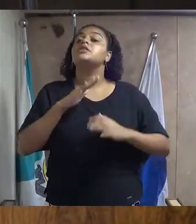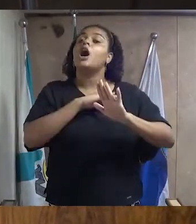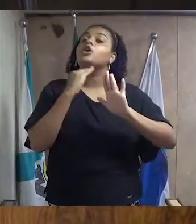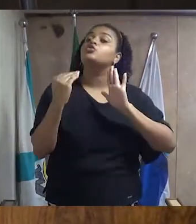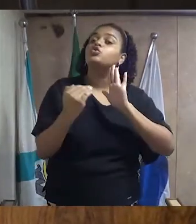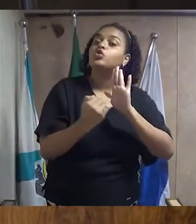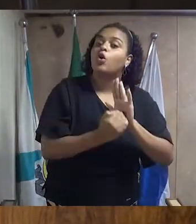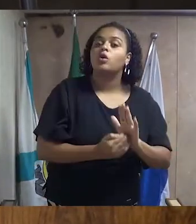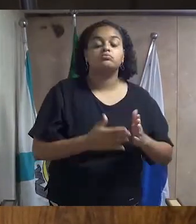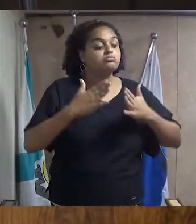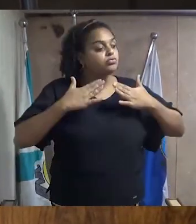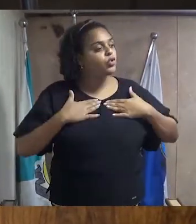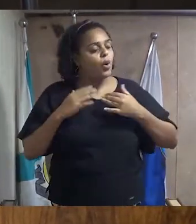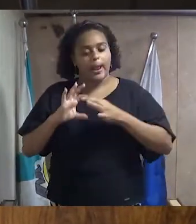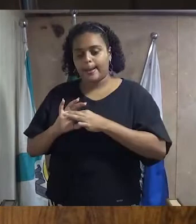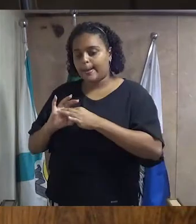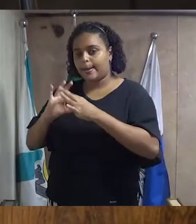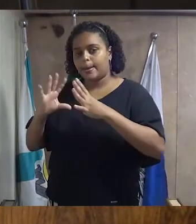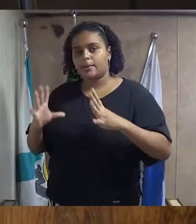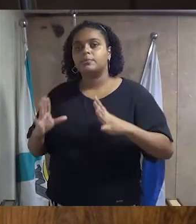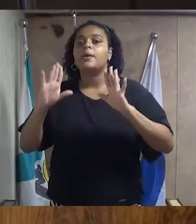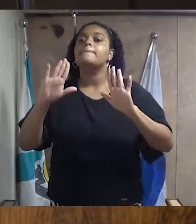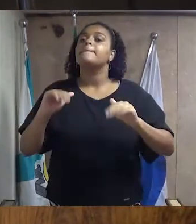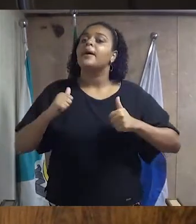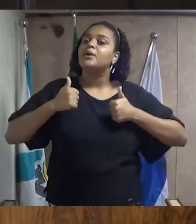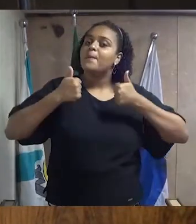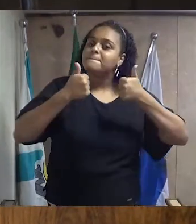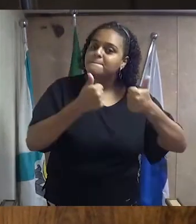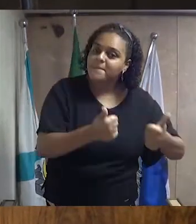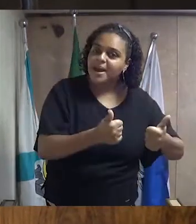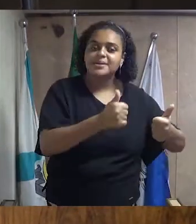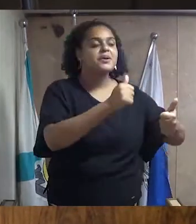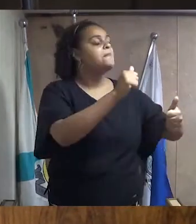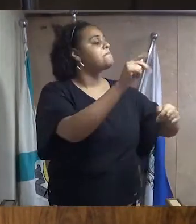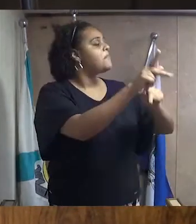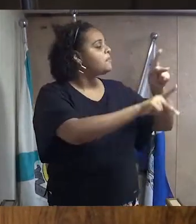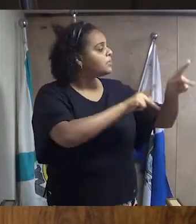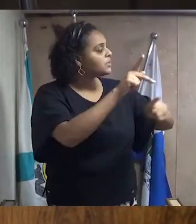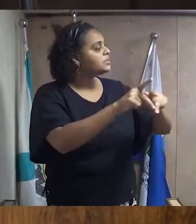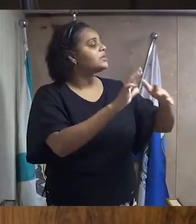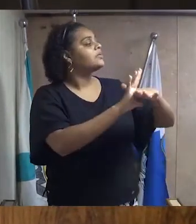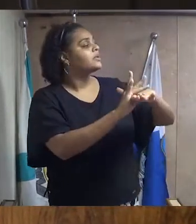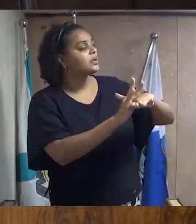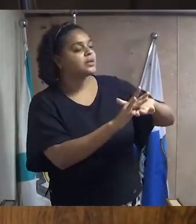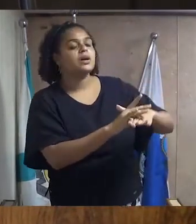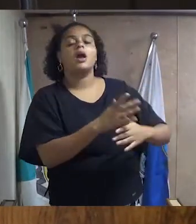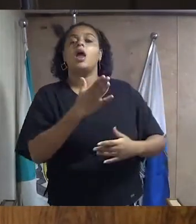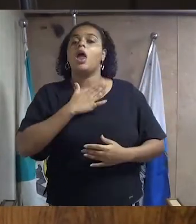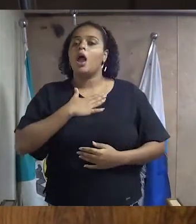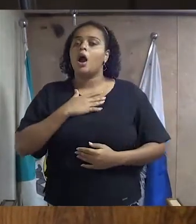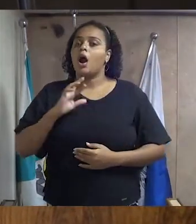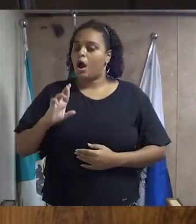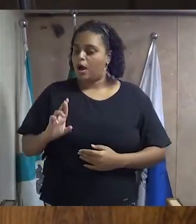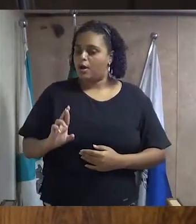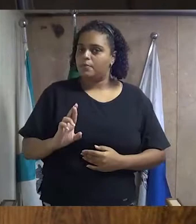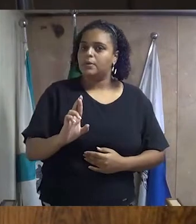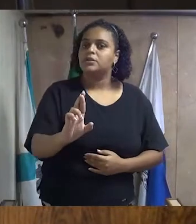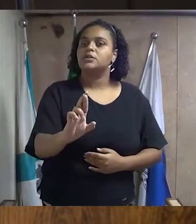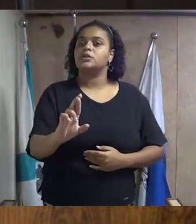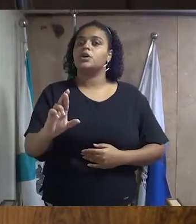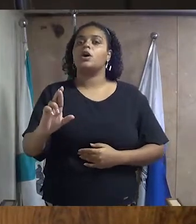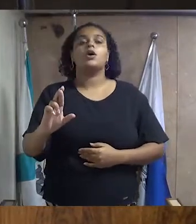que estou à disposição pelo bem da população caxiense. Eu represento aqui as